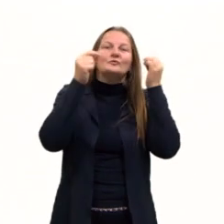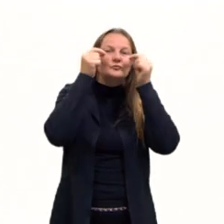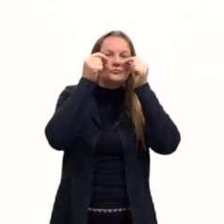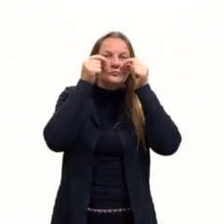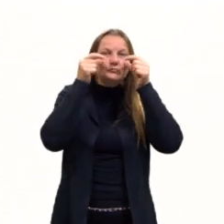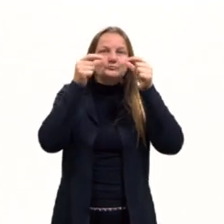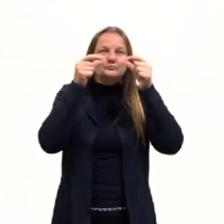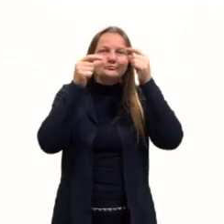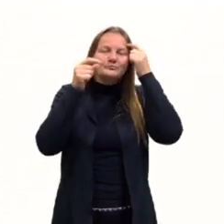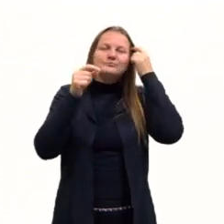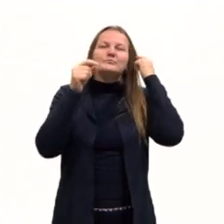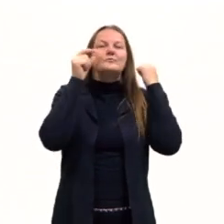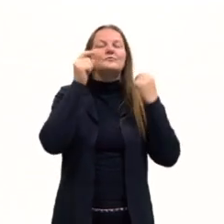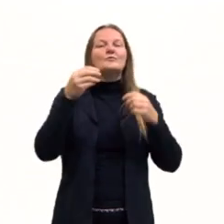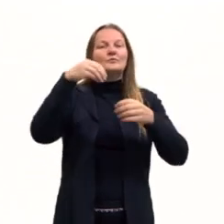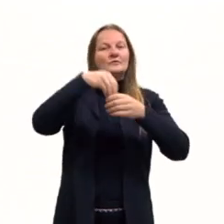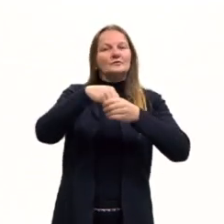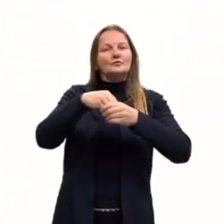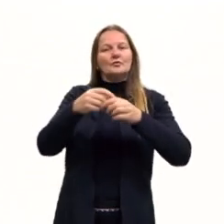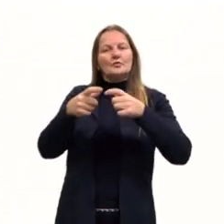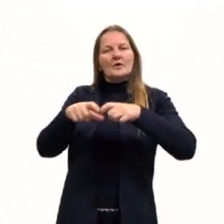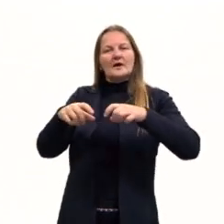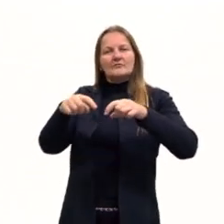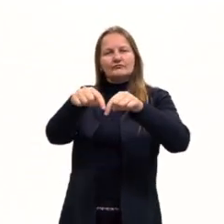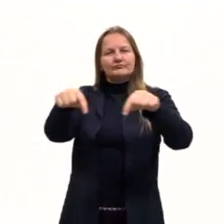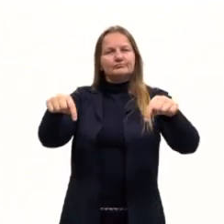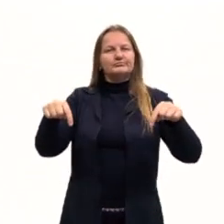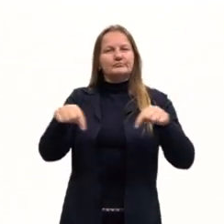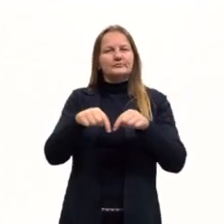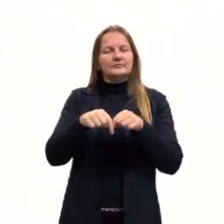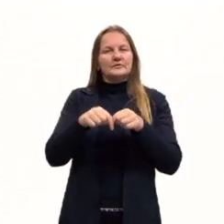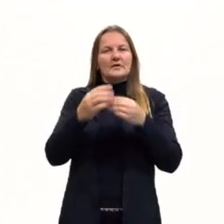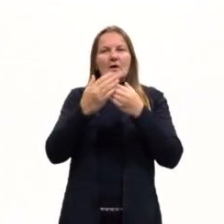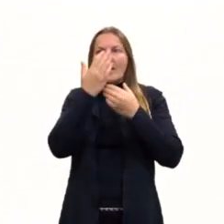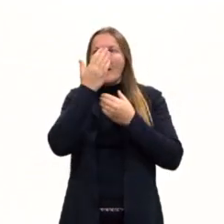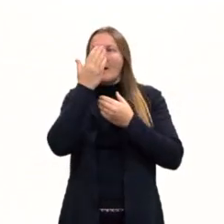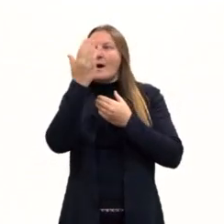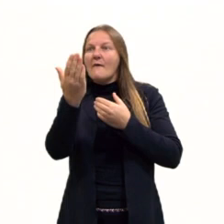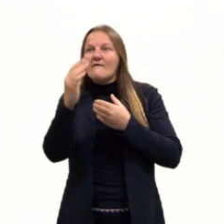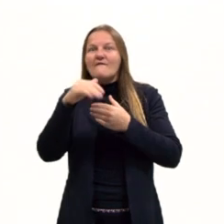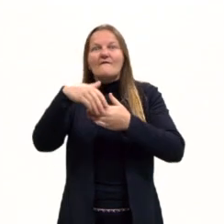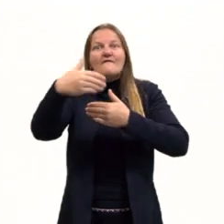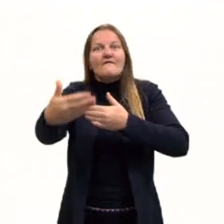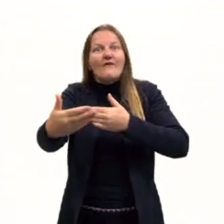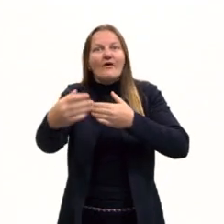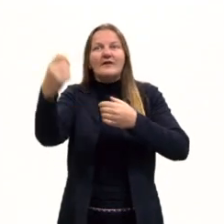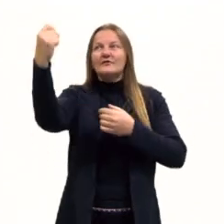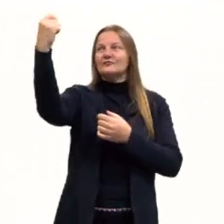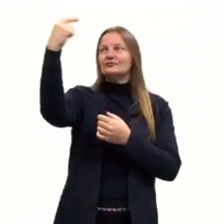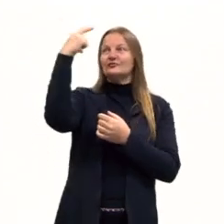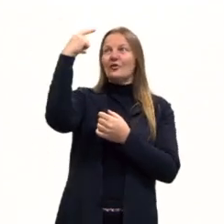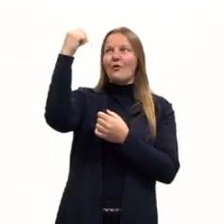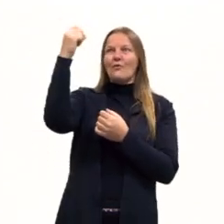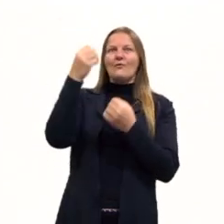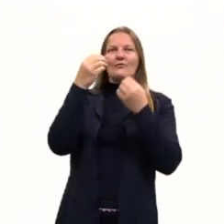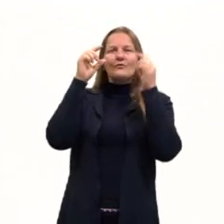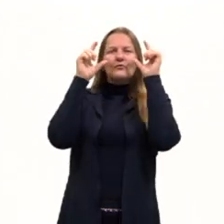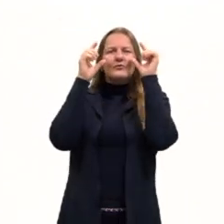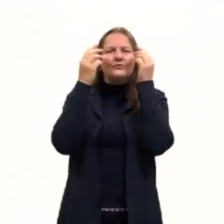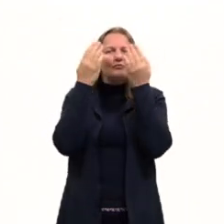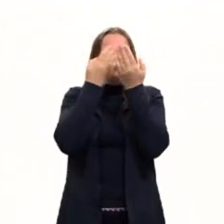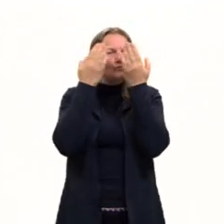dentro dos ambientes fechados mas quando vão para um ambiente onde tem luz solar o óculos